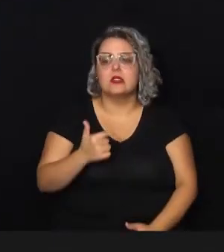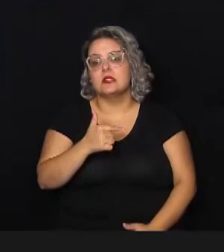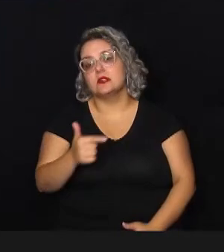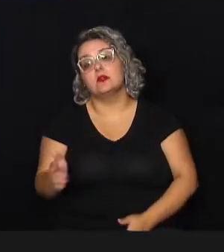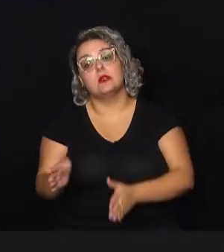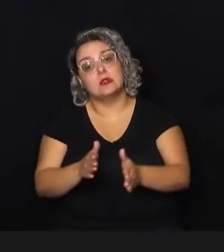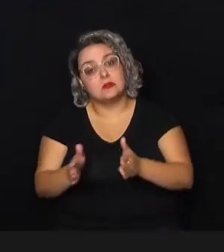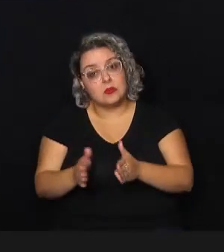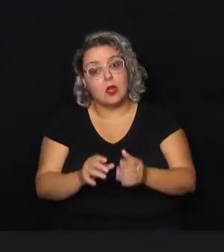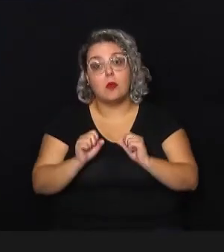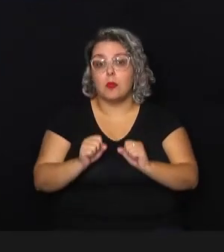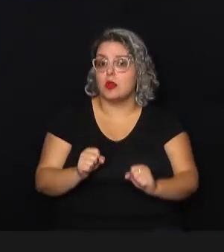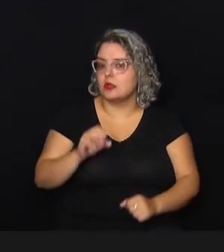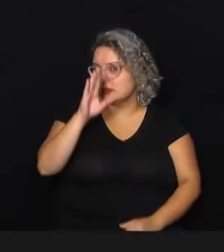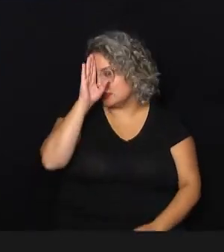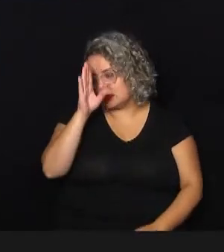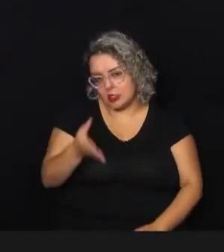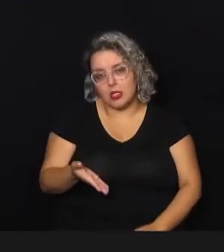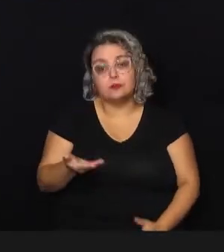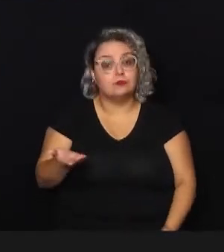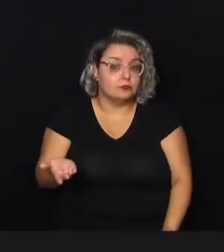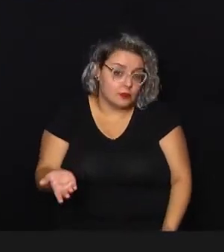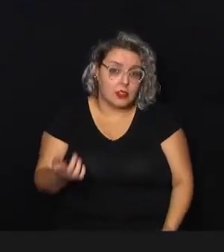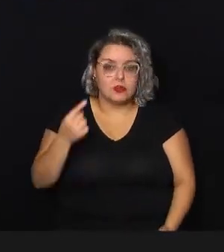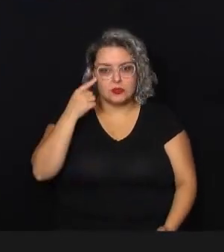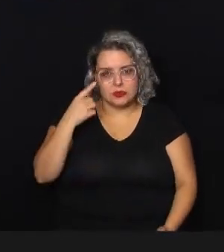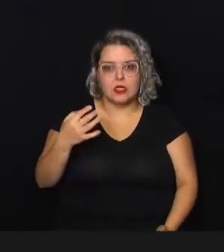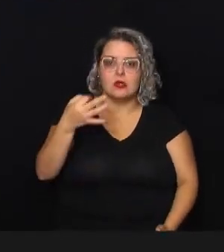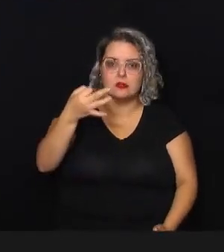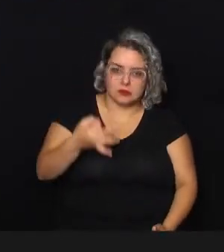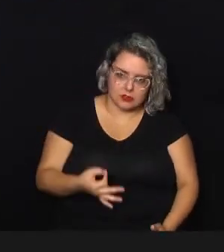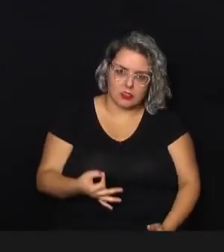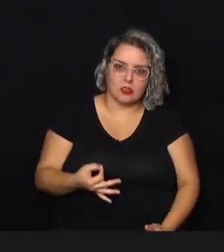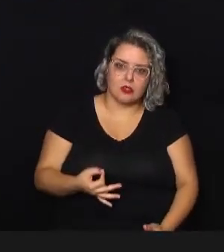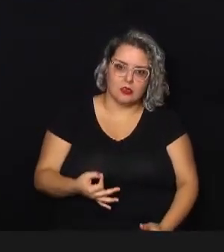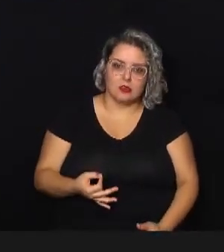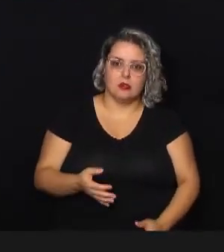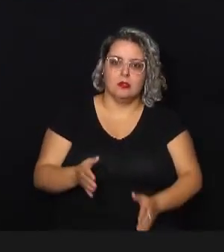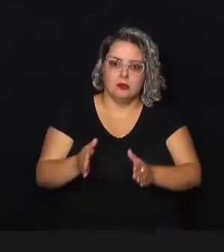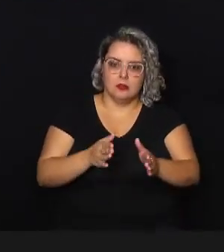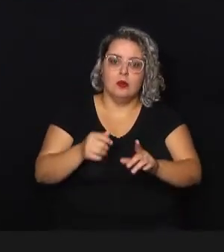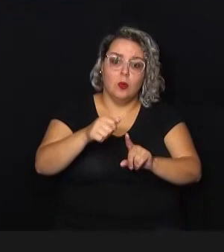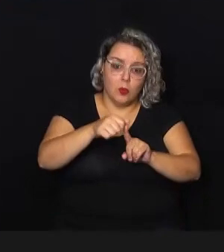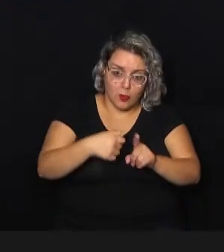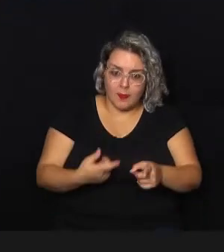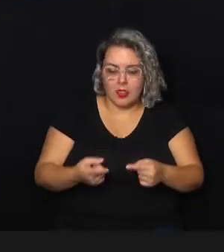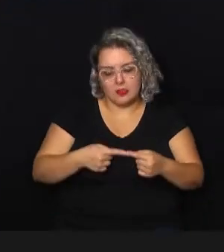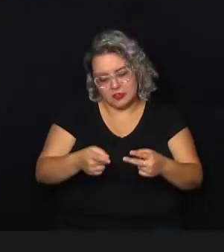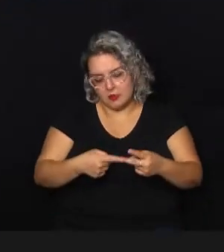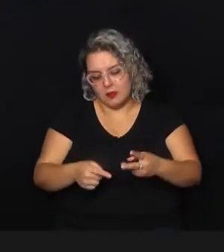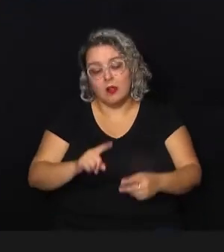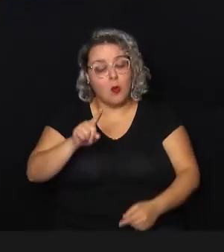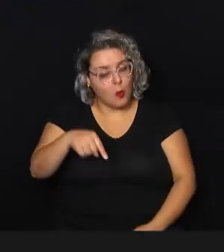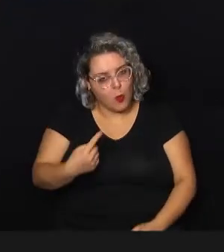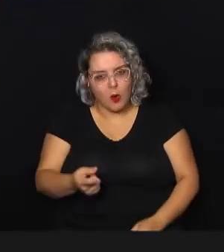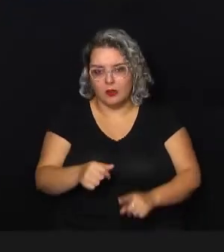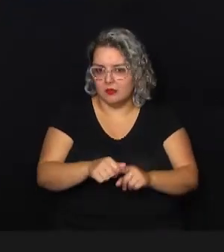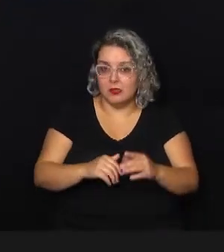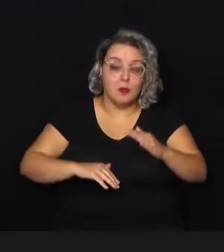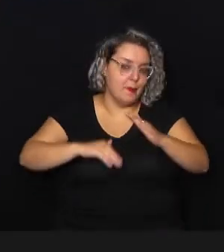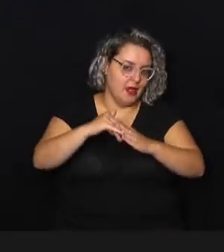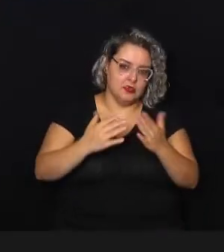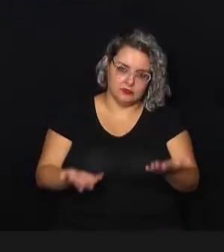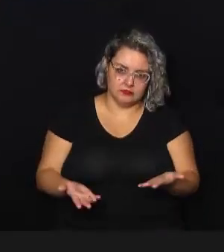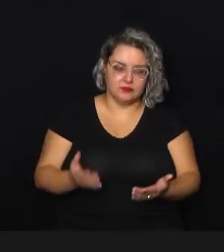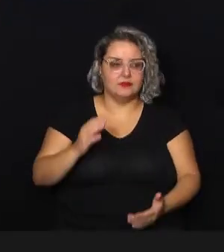pode ser feito diretamente, mas o ideal é que seja feito durante a semana, então, no próximo mês.